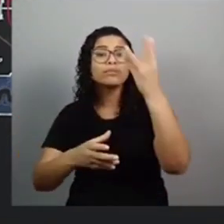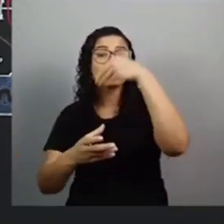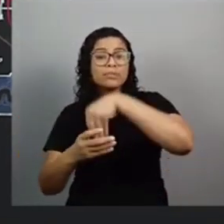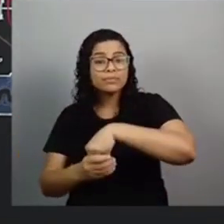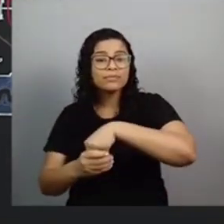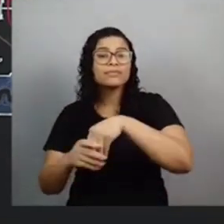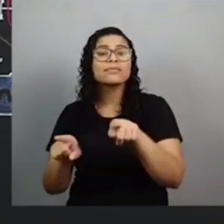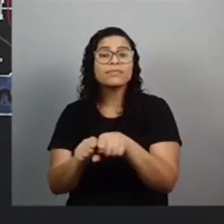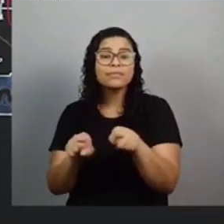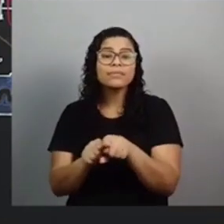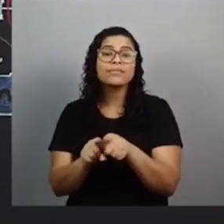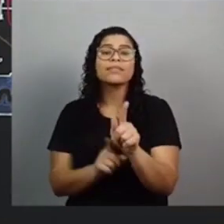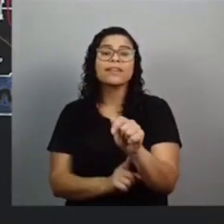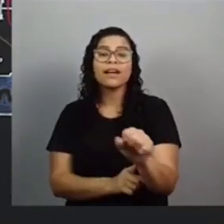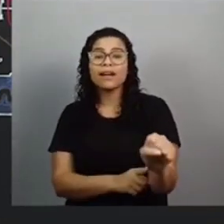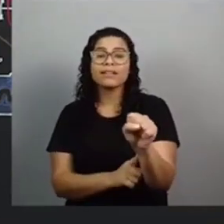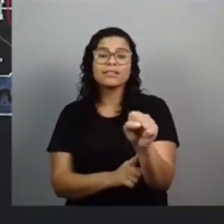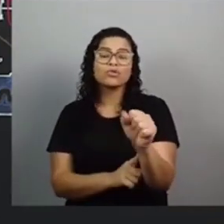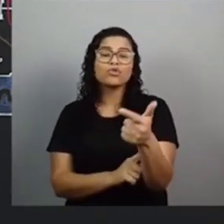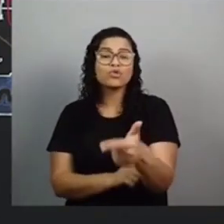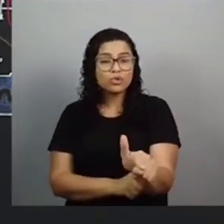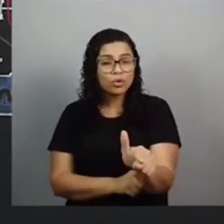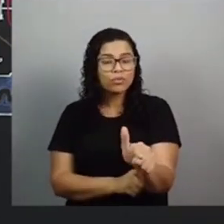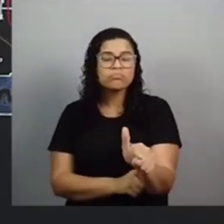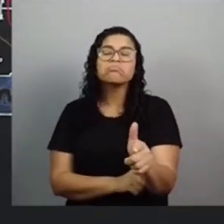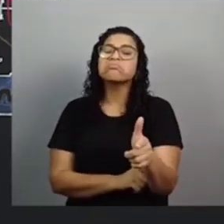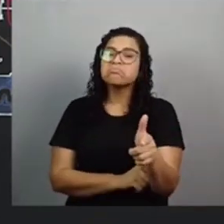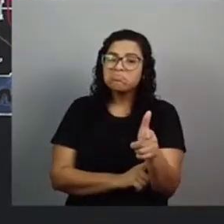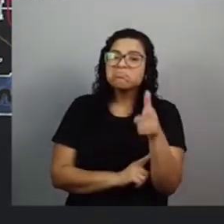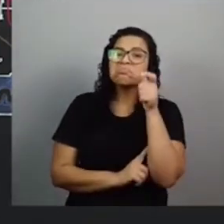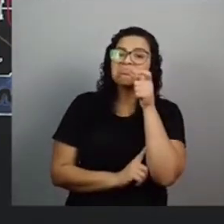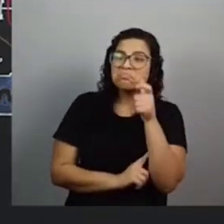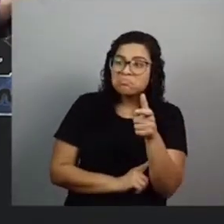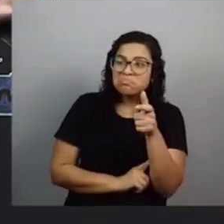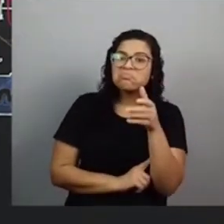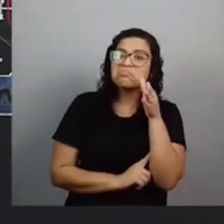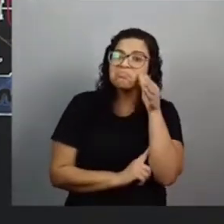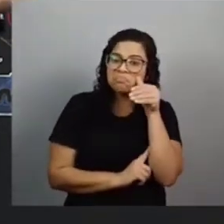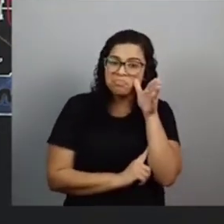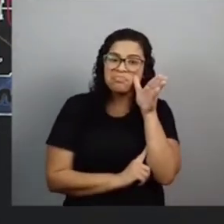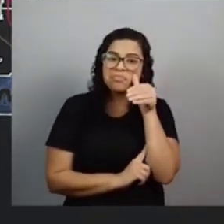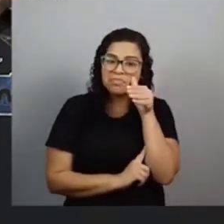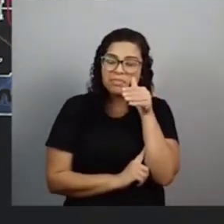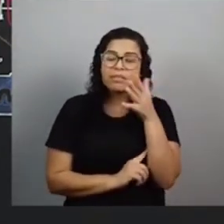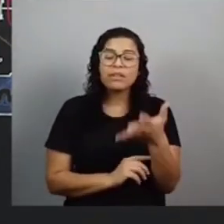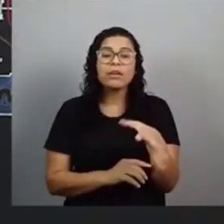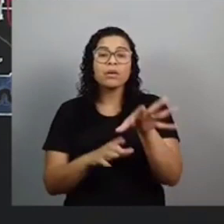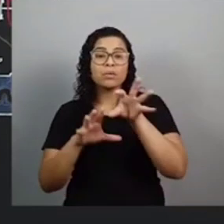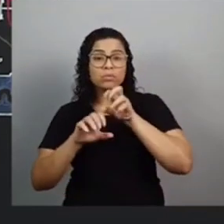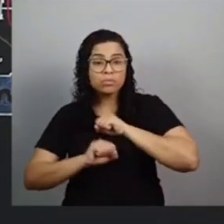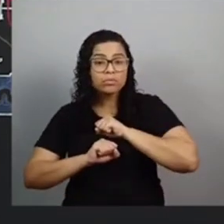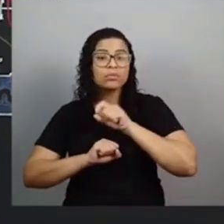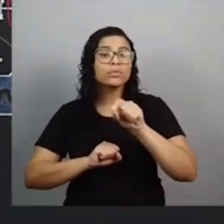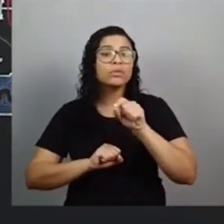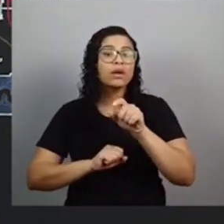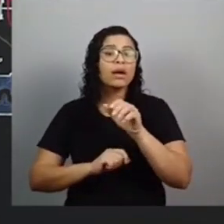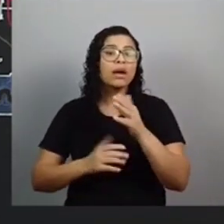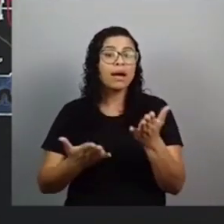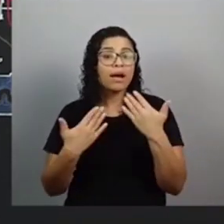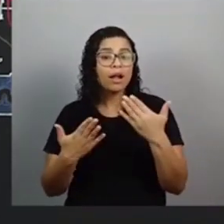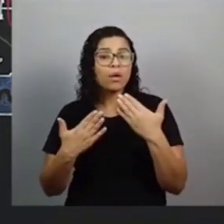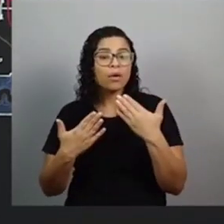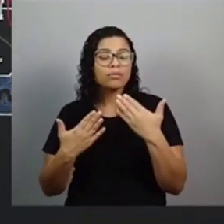dentro. Assim, olha que curioso. E sabe o que acontece quando um gás se expande? Ele absorve calor, ele pega calor. Não é isso que a gente